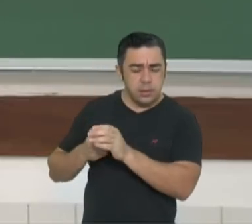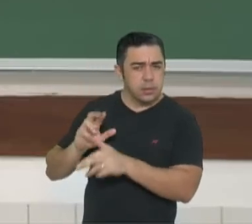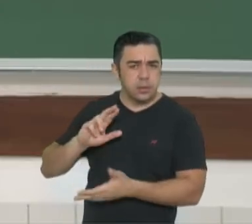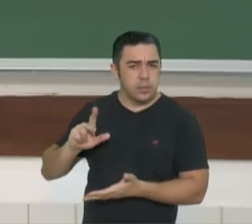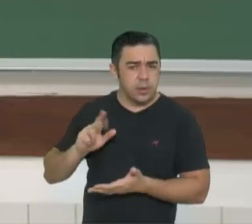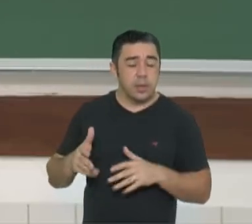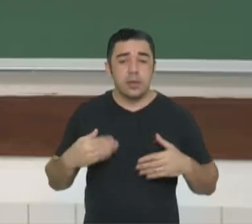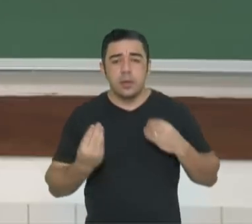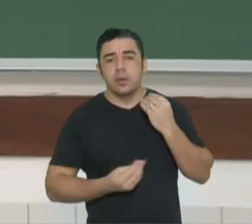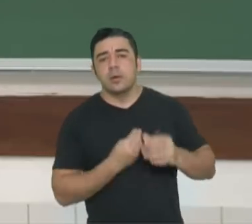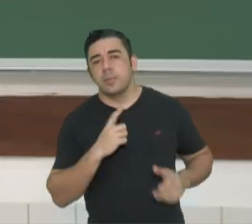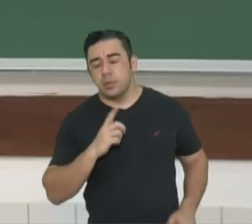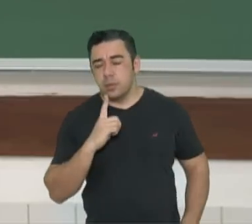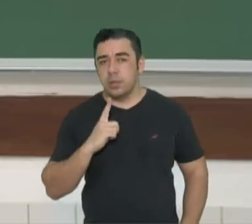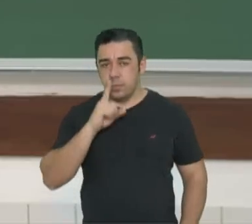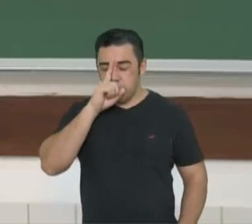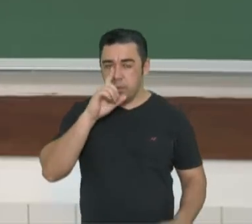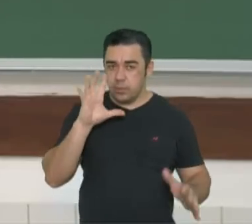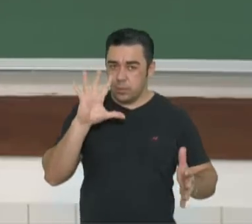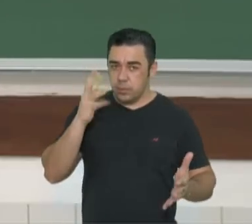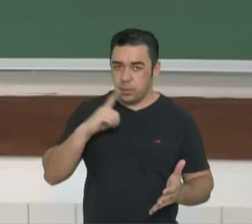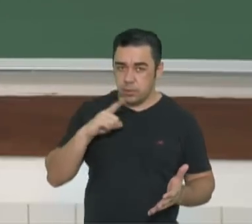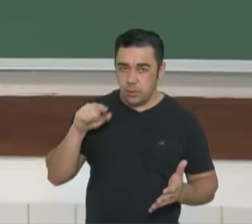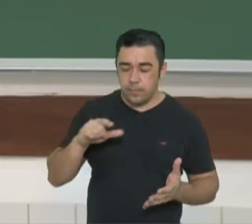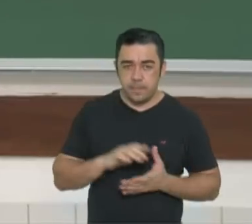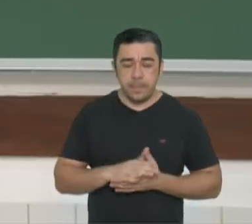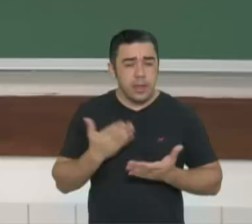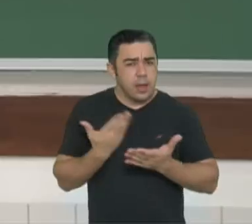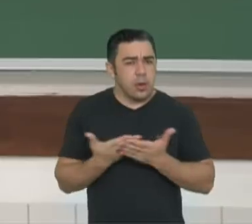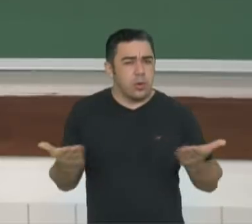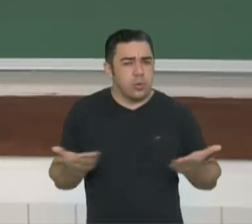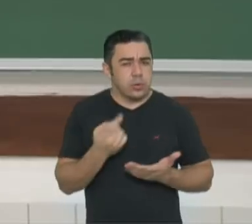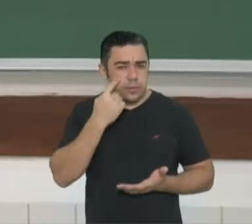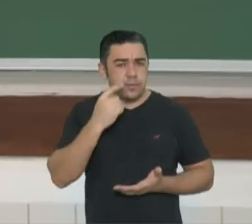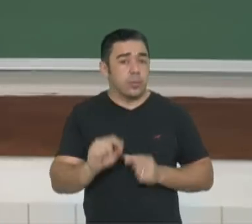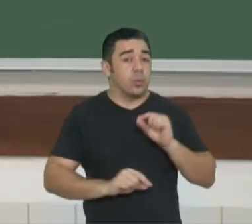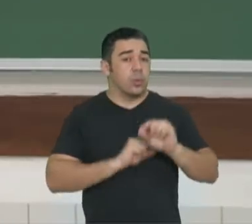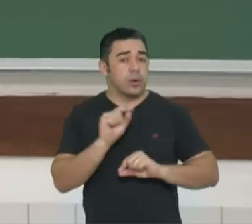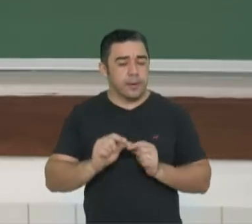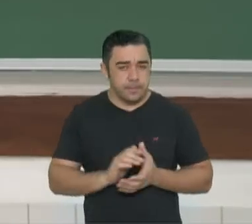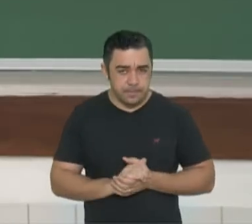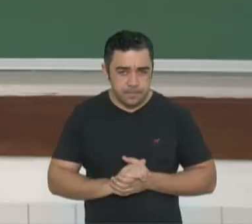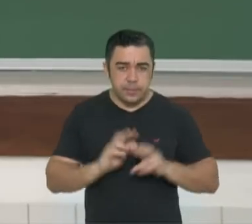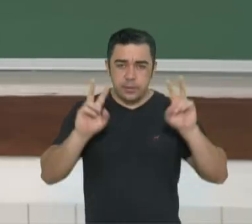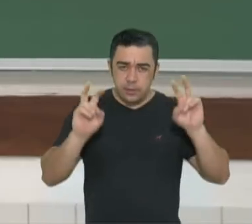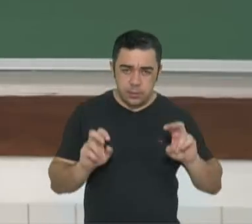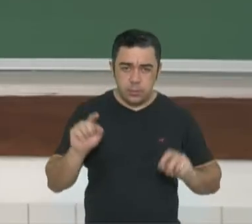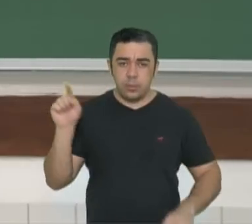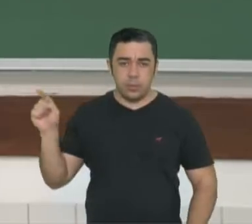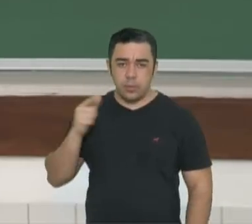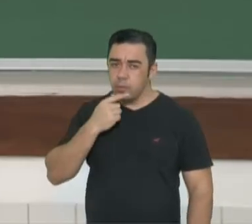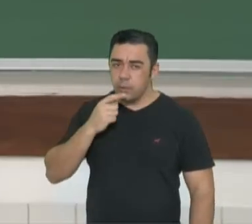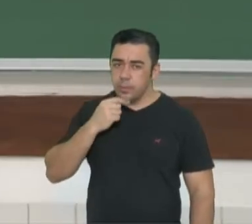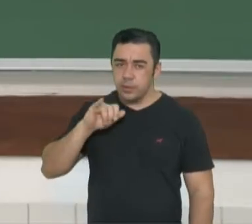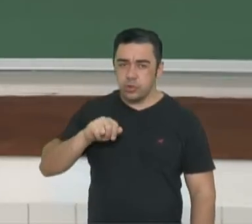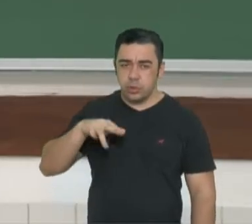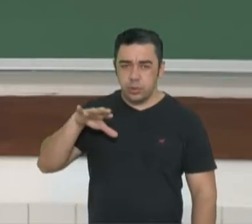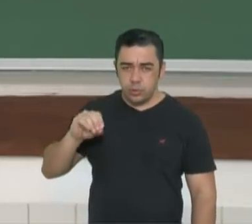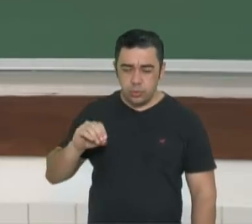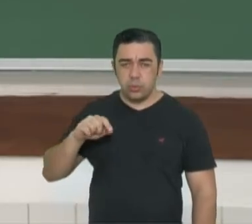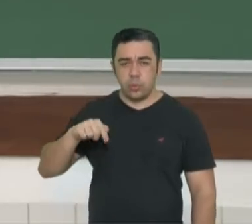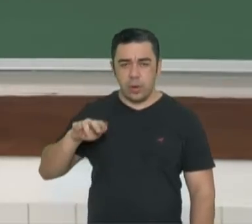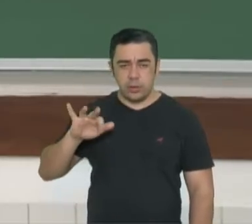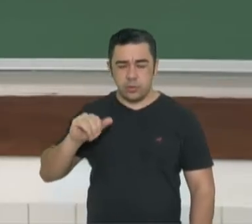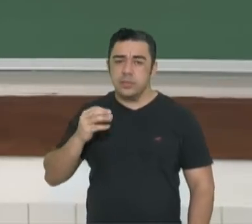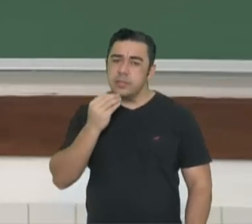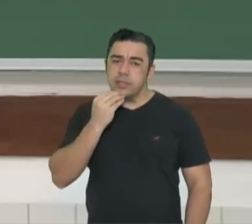Essa é a tensão que estava no ar. Guarda isso. E na aula de hoje, nós falamos sobre Jânio Quadros, que prometia varrer